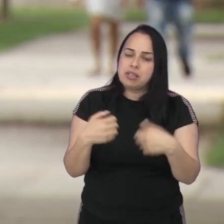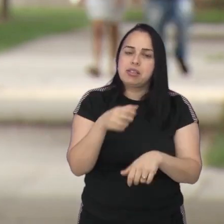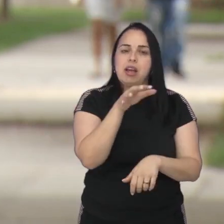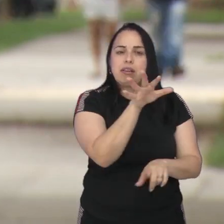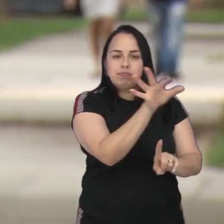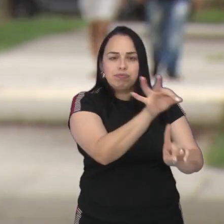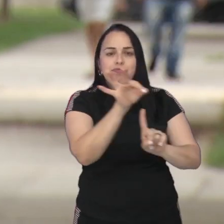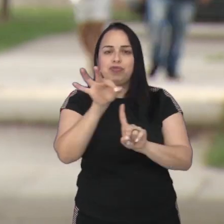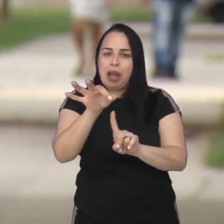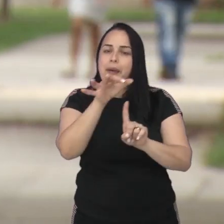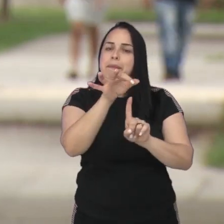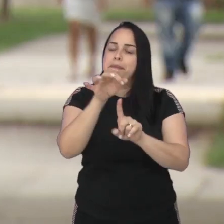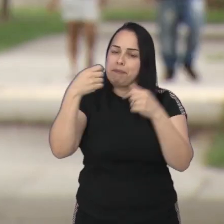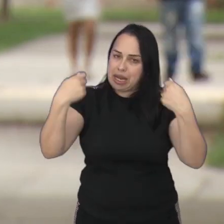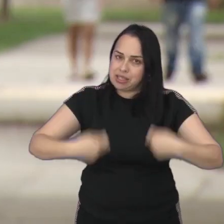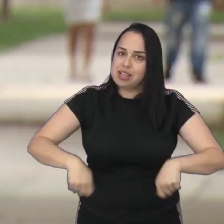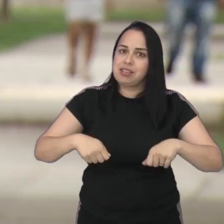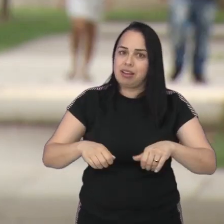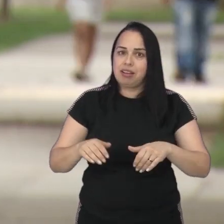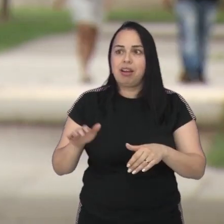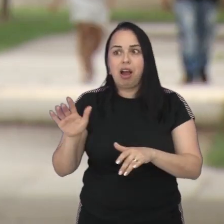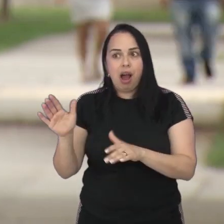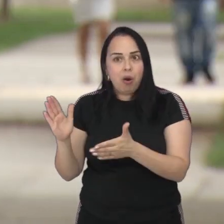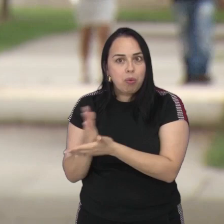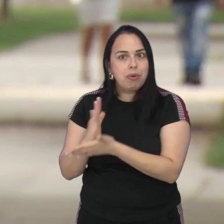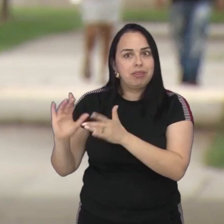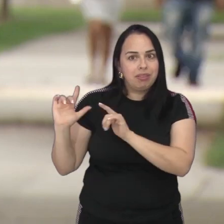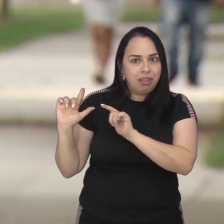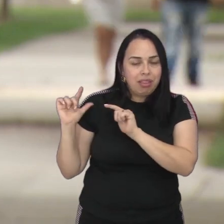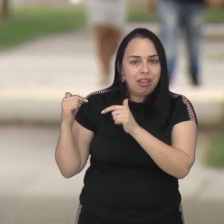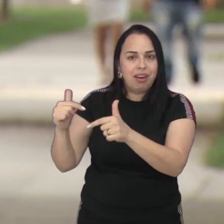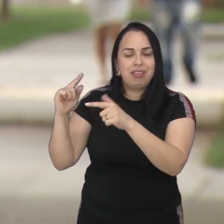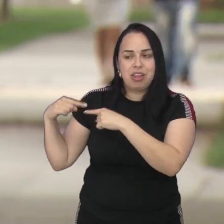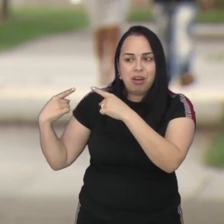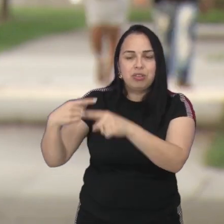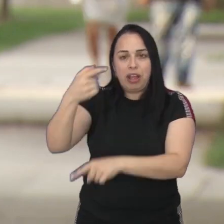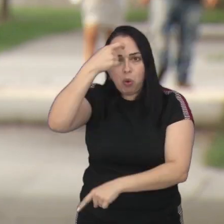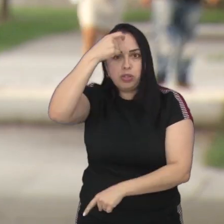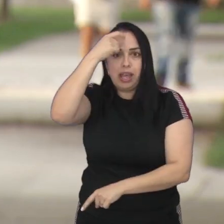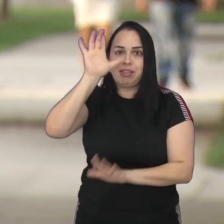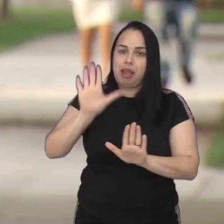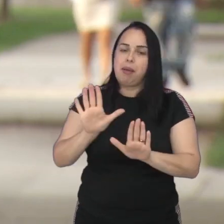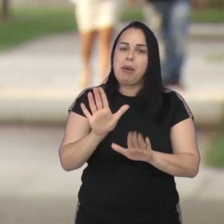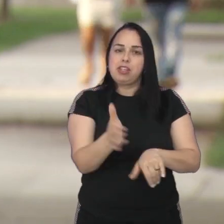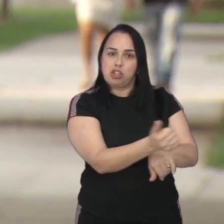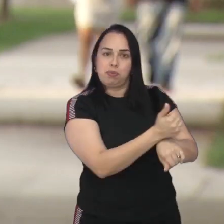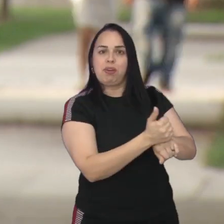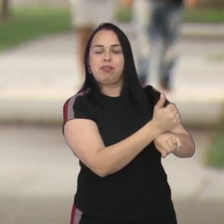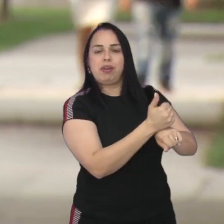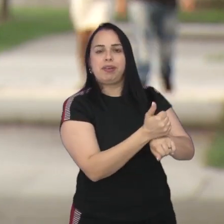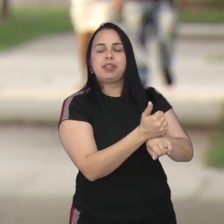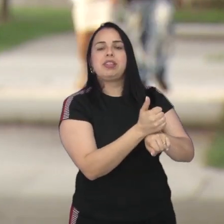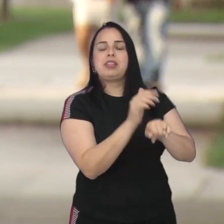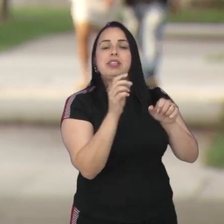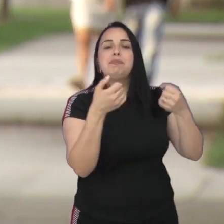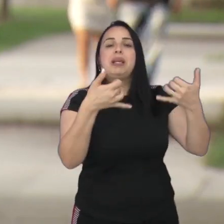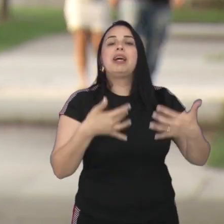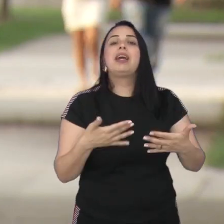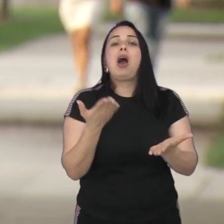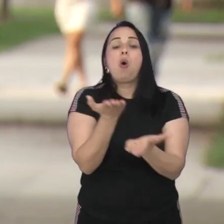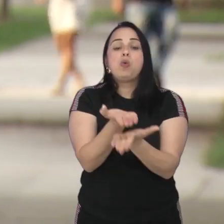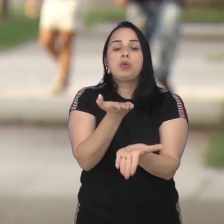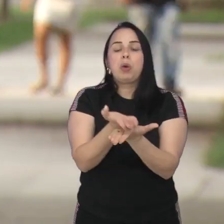precisam ser dados. Apesar das novas gerações estarem mais conscientes, Especialistas não têm dúvidas de